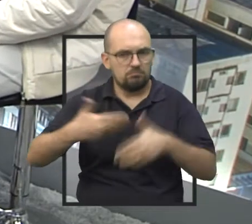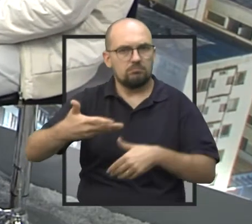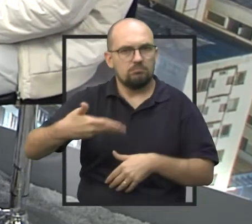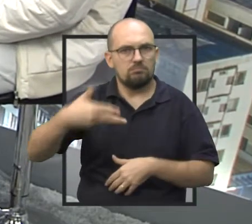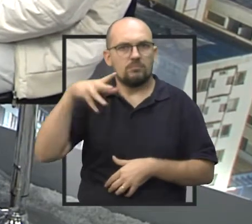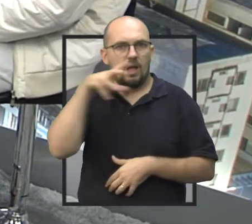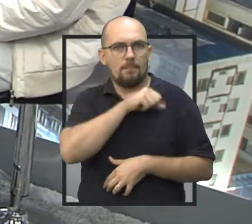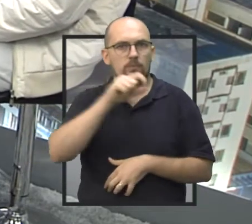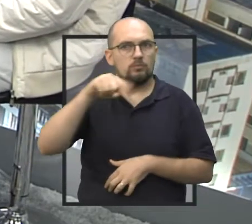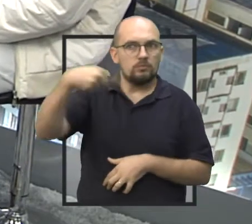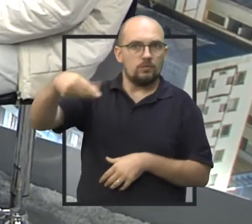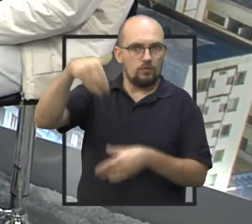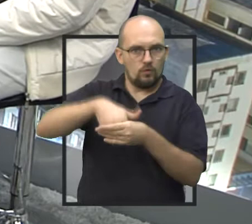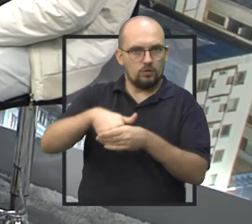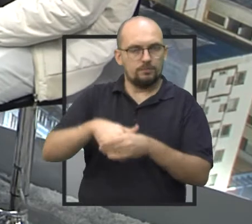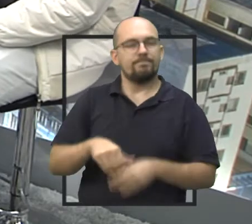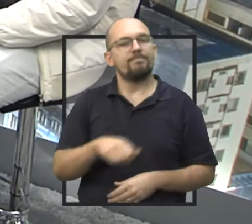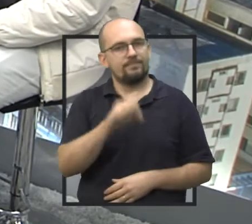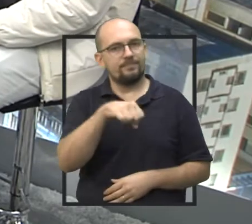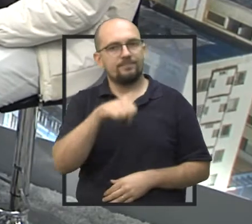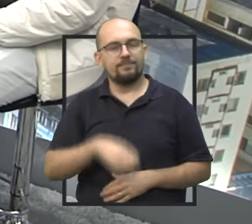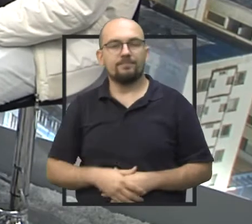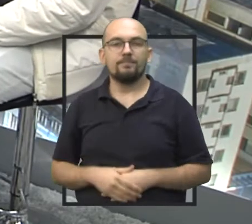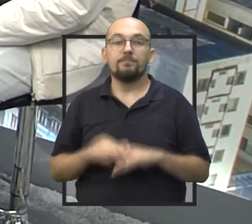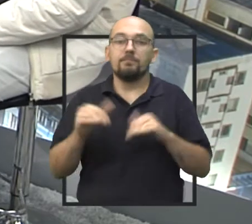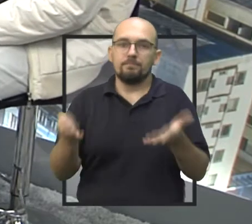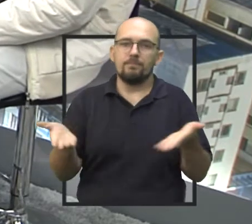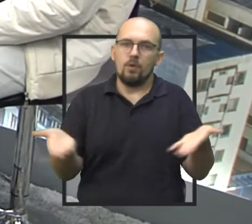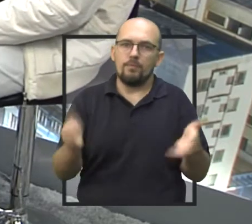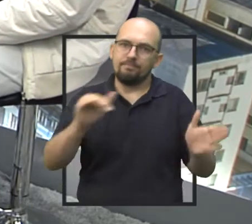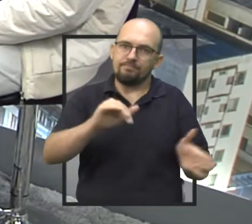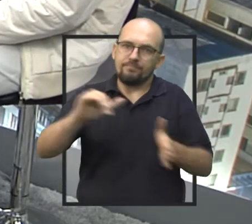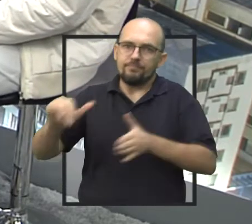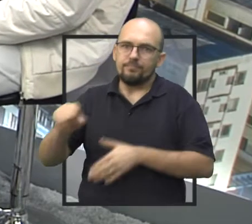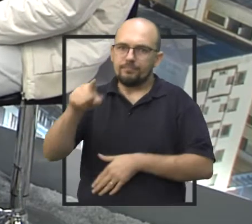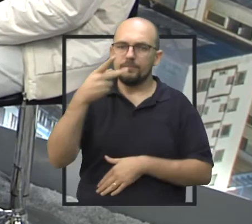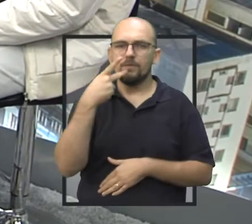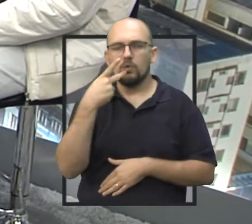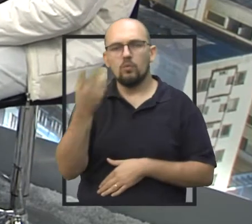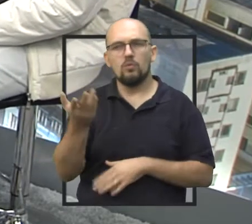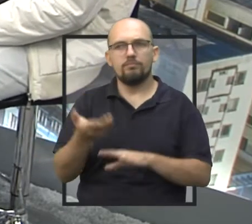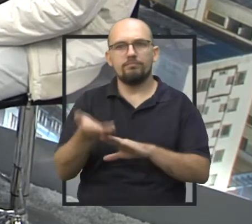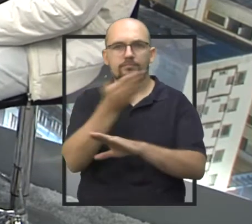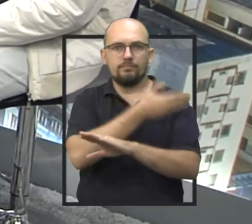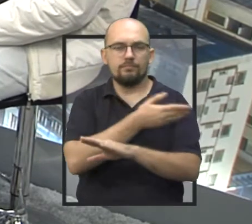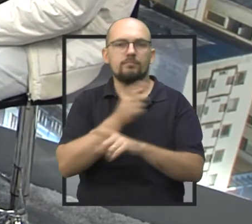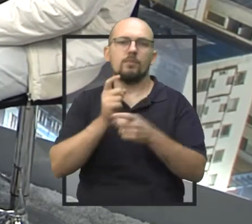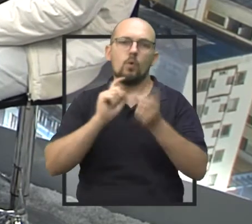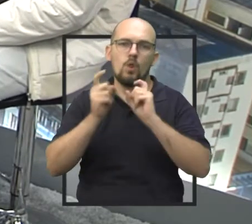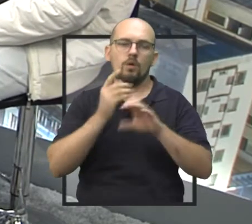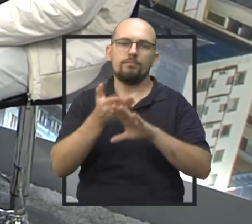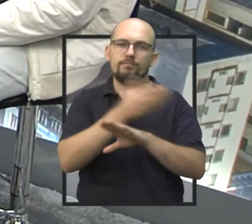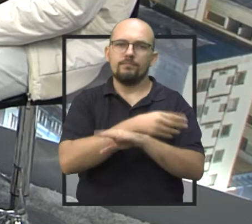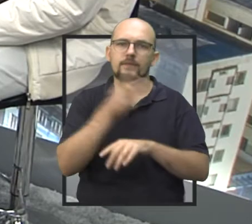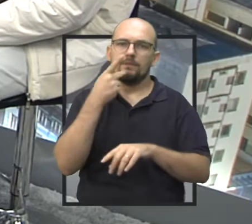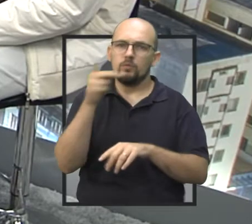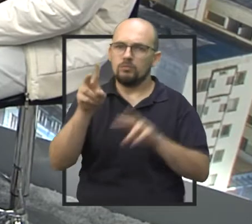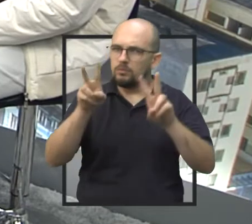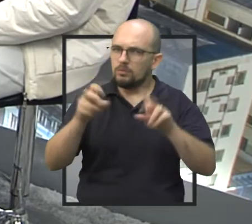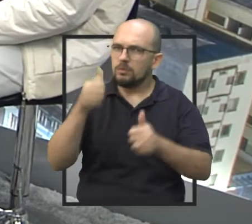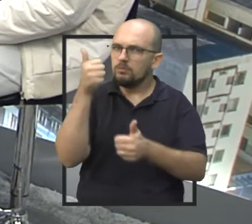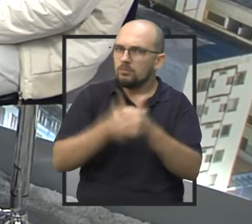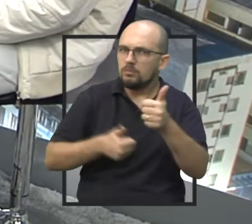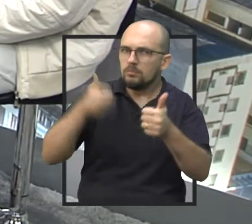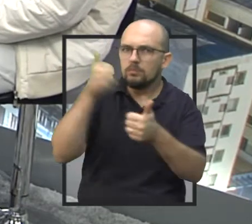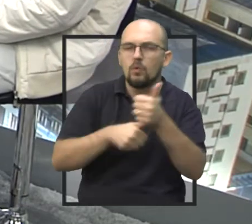plenário para votação, né? Sim. Bom, vereador, o senhor comentou em sessões recentes aqui da Câmara sobre uma possível perseguição